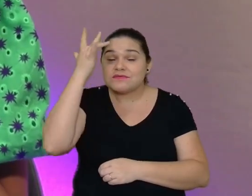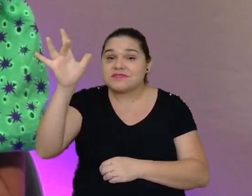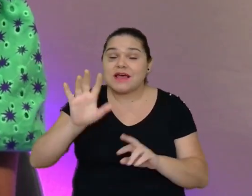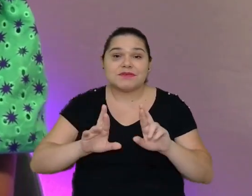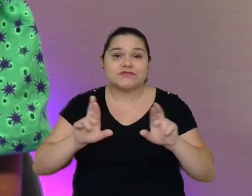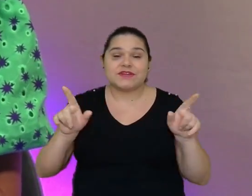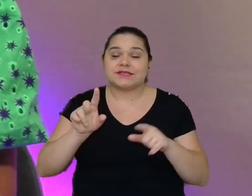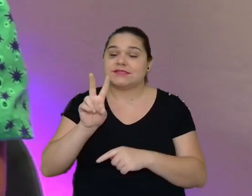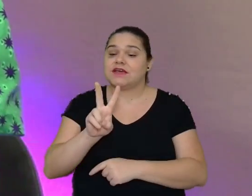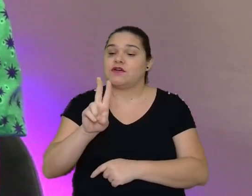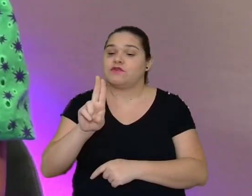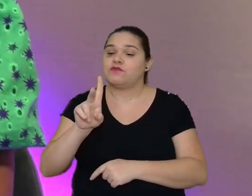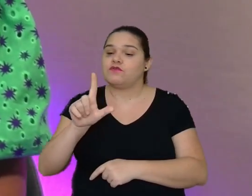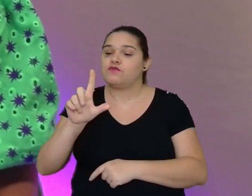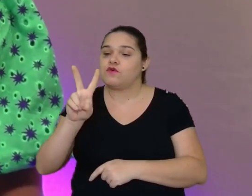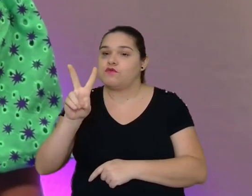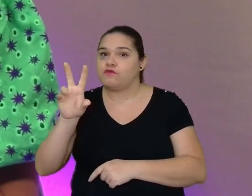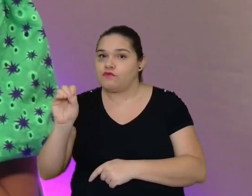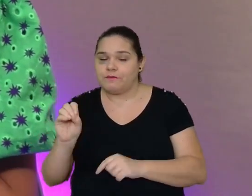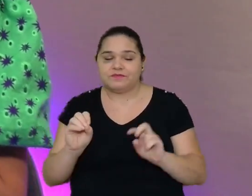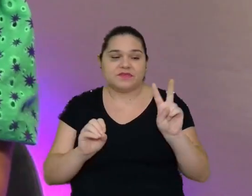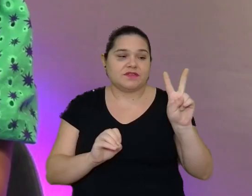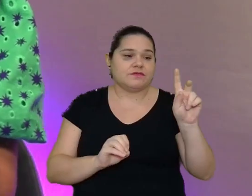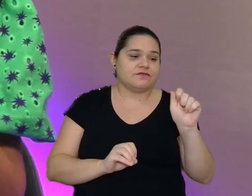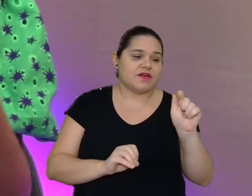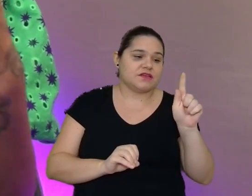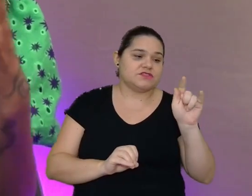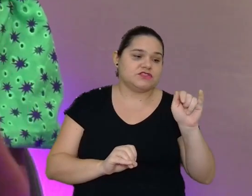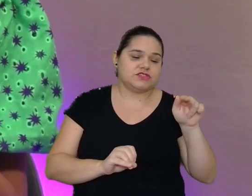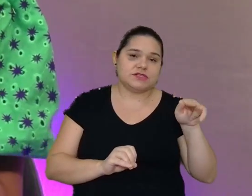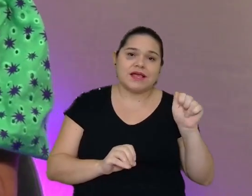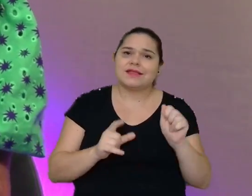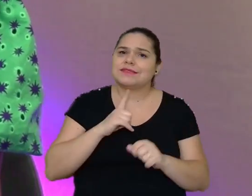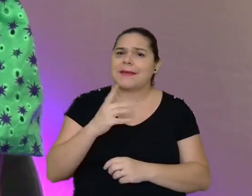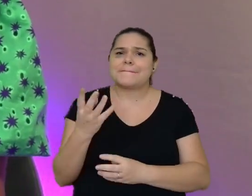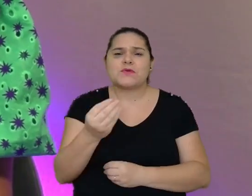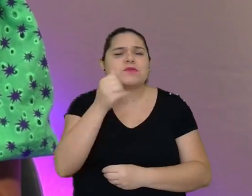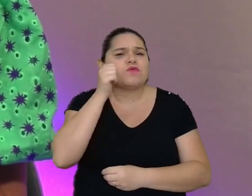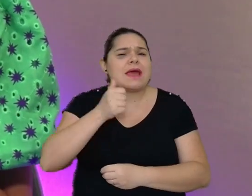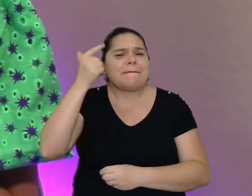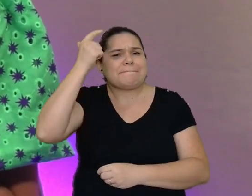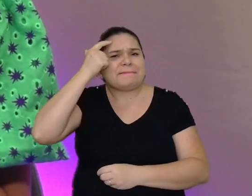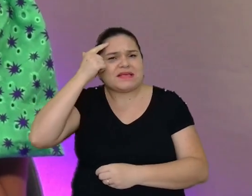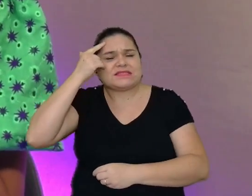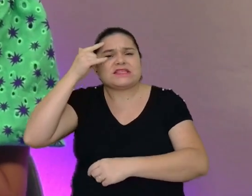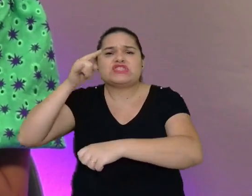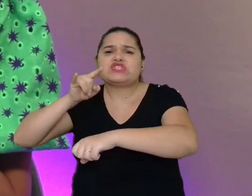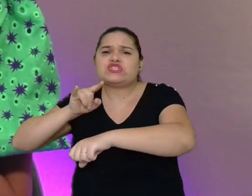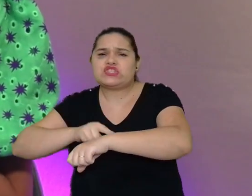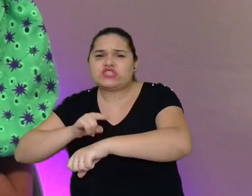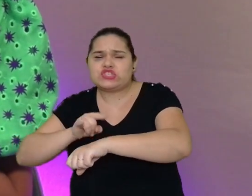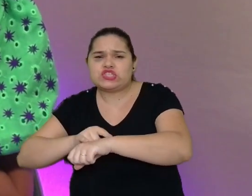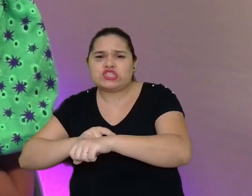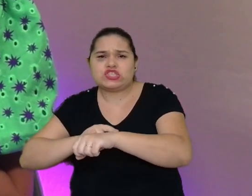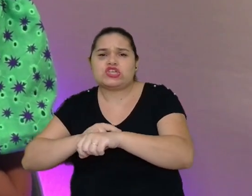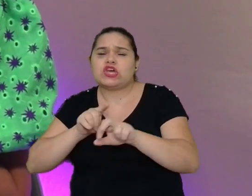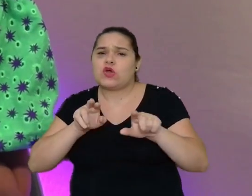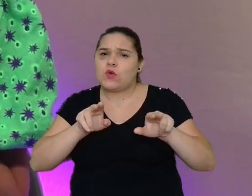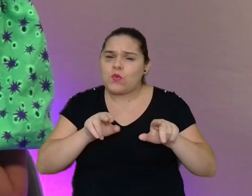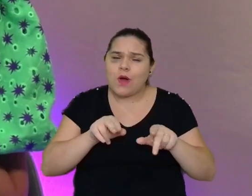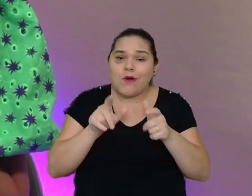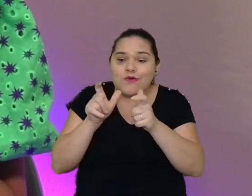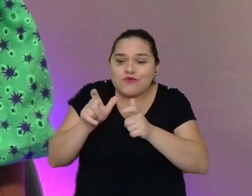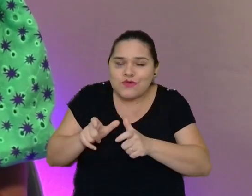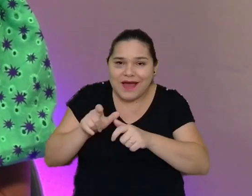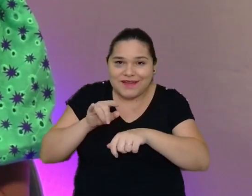exemplo. Muitas mulheres acham que o mesmo canal da urina é de onde o bebê sai. Então, existe